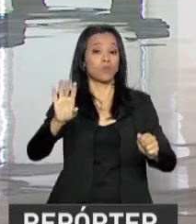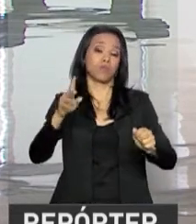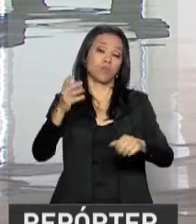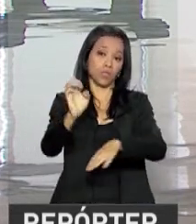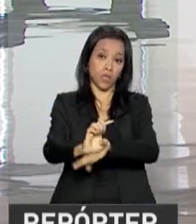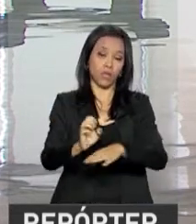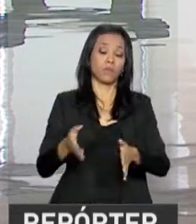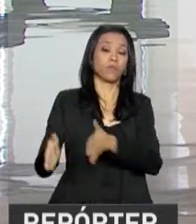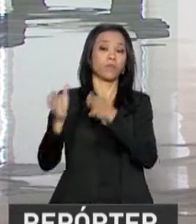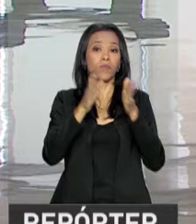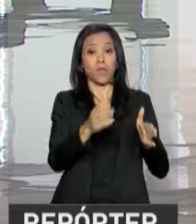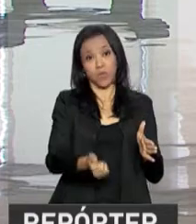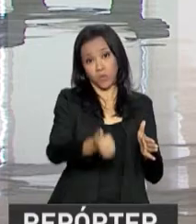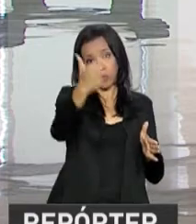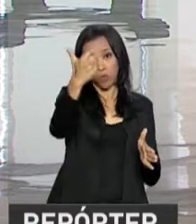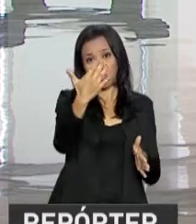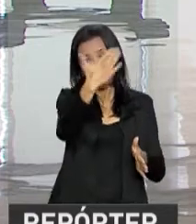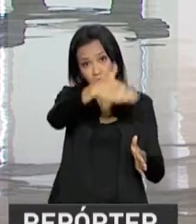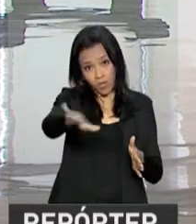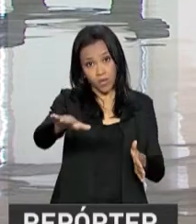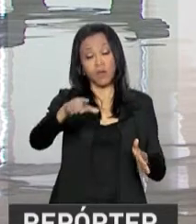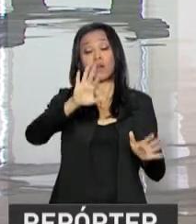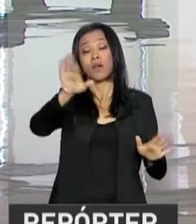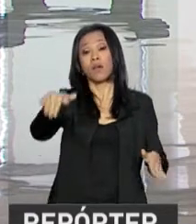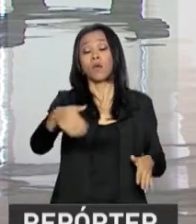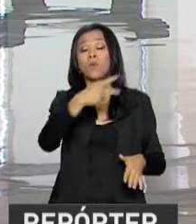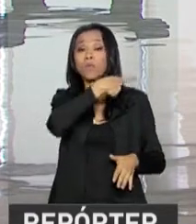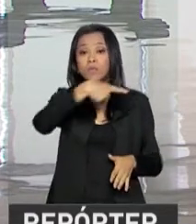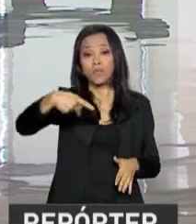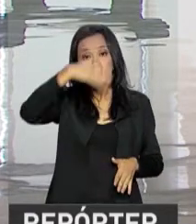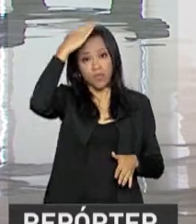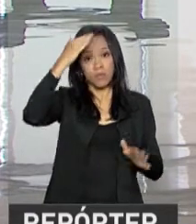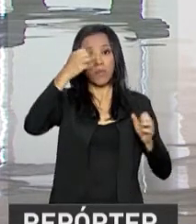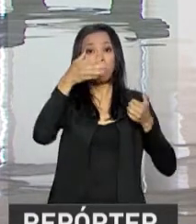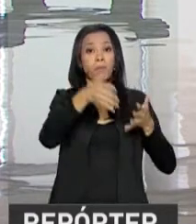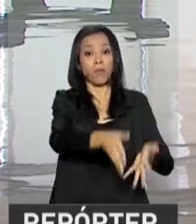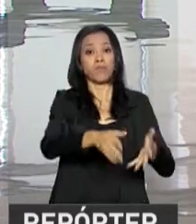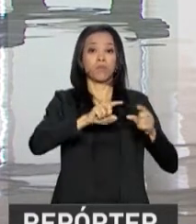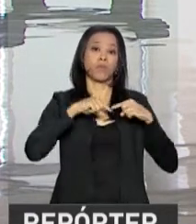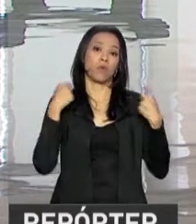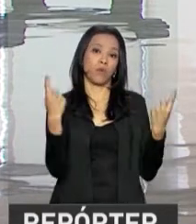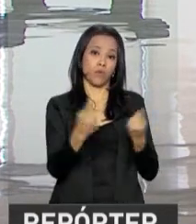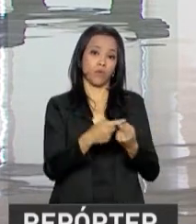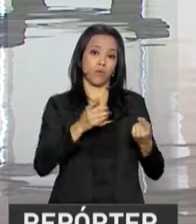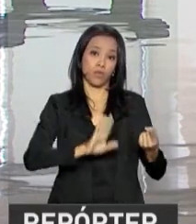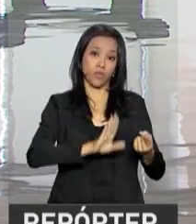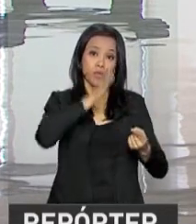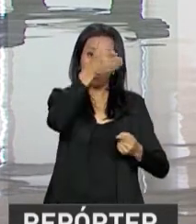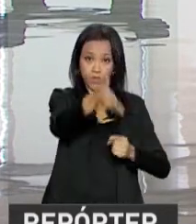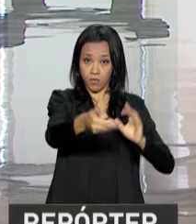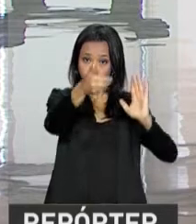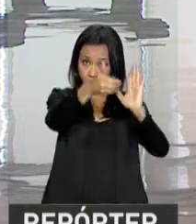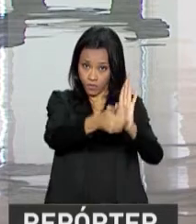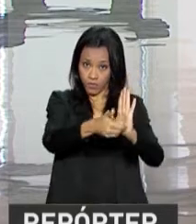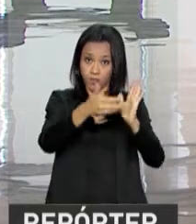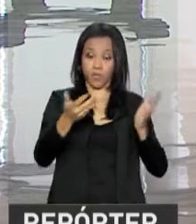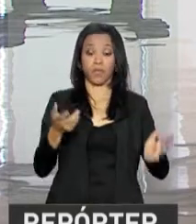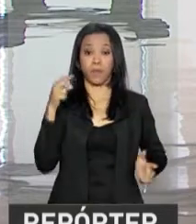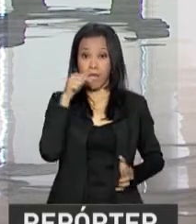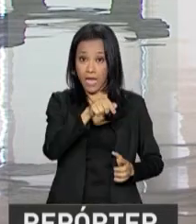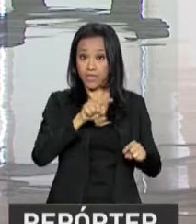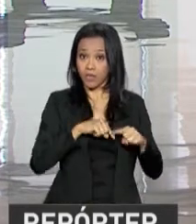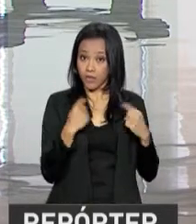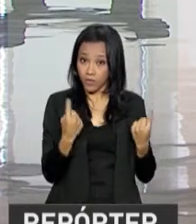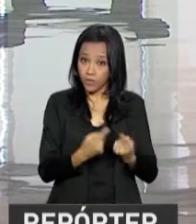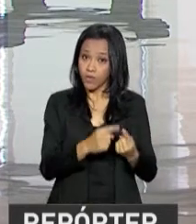o presidente participa de uma audiência com líderes da base aliada na câmara dos deputados essa reunião é